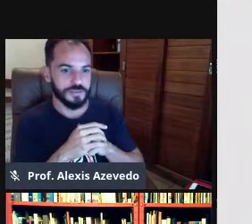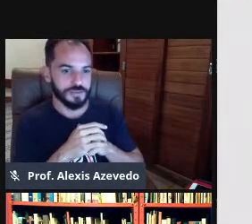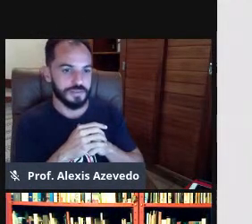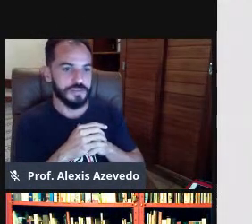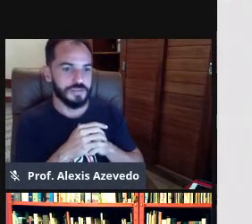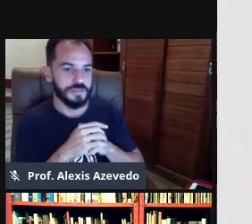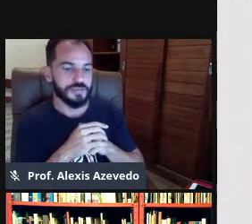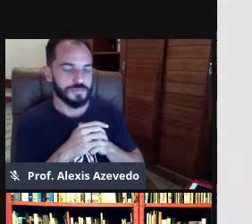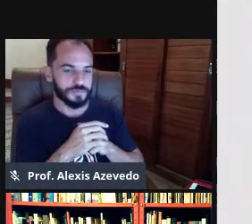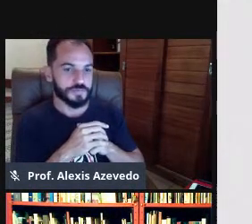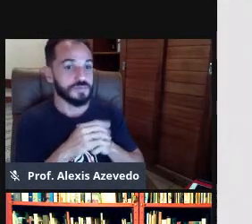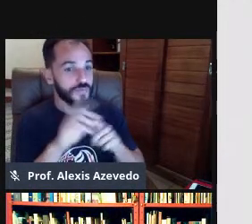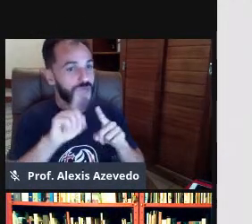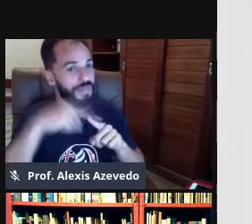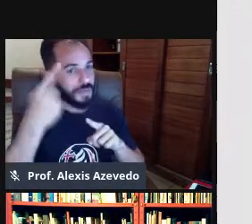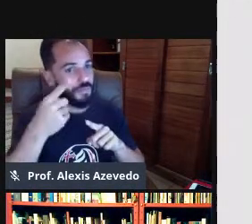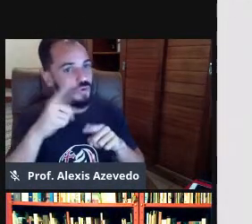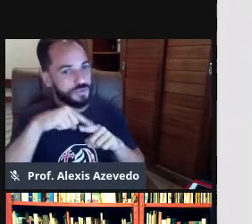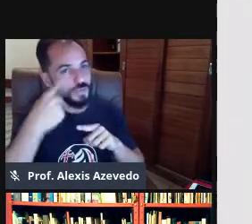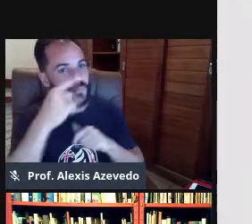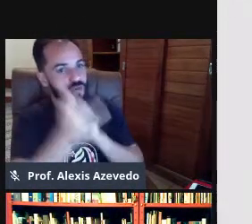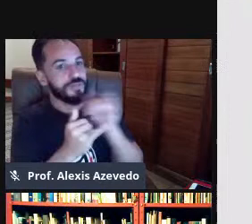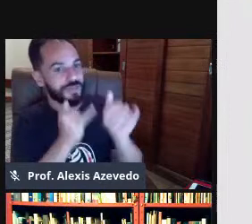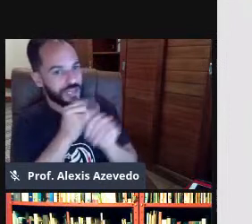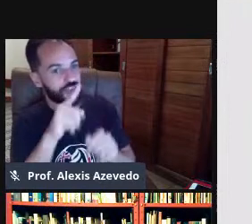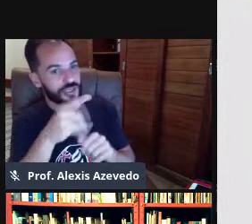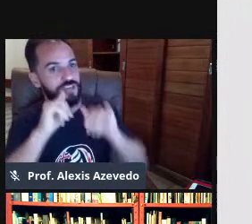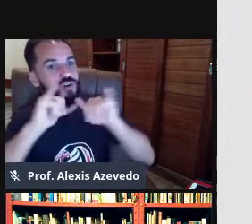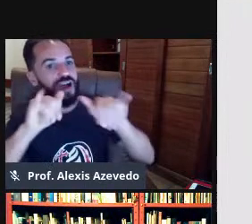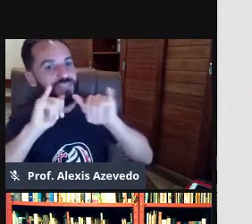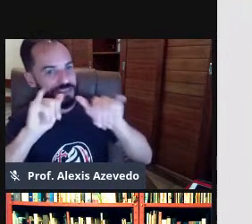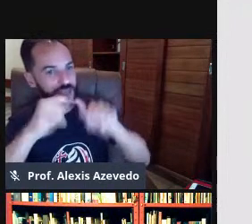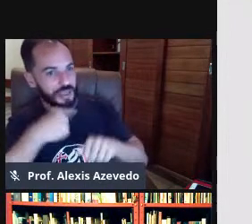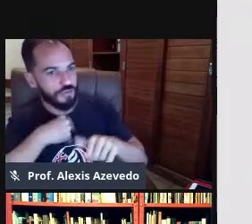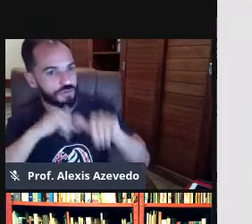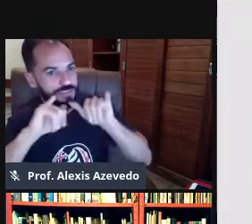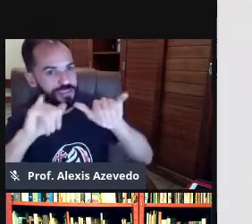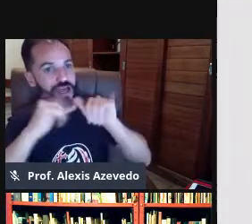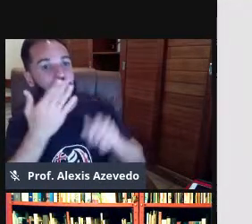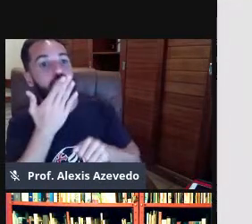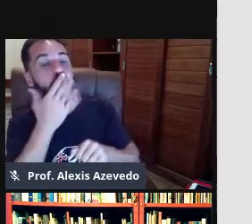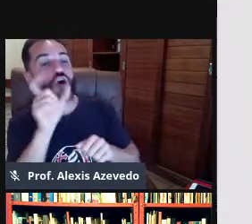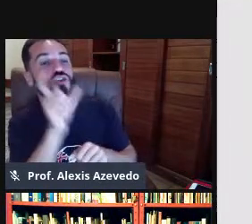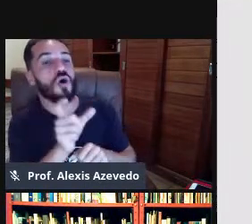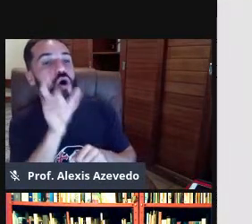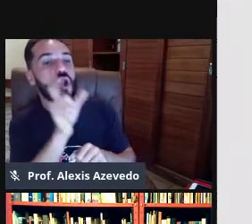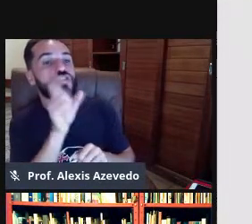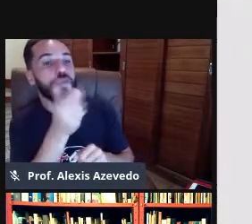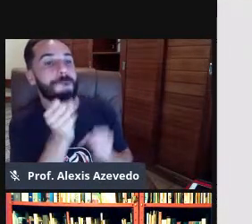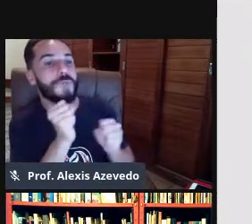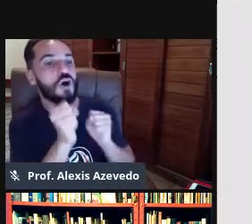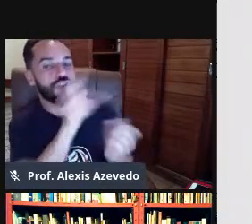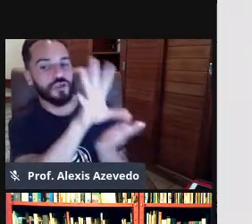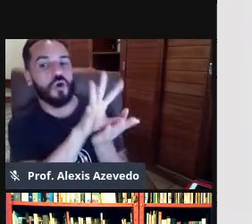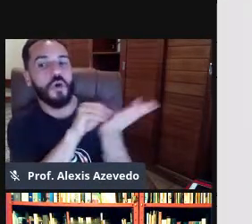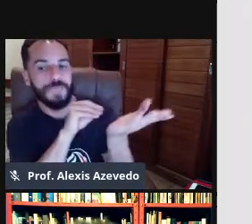tenham acesso, porque fica até mais fácil, né, escolher na hora de fazer matrícula,